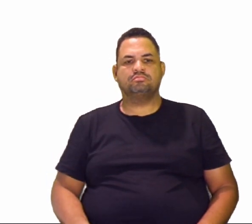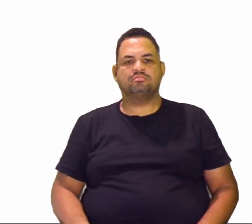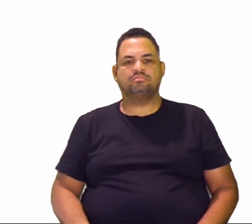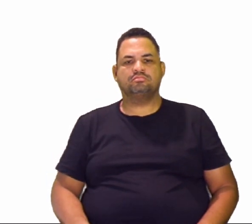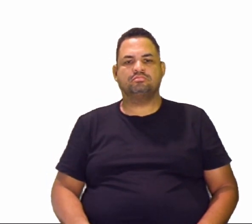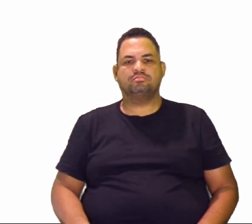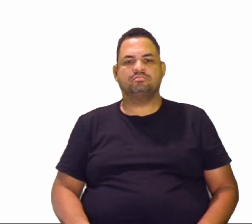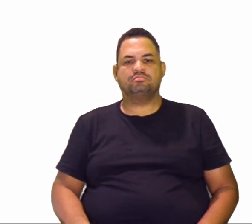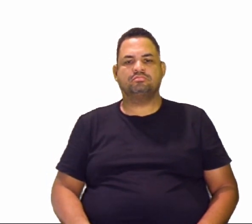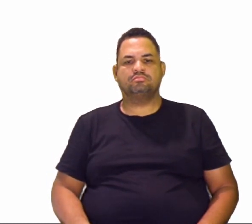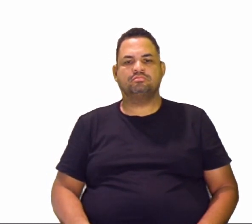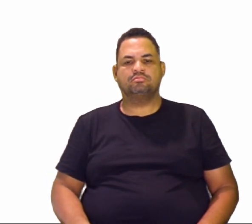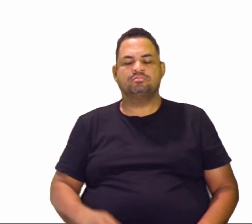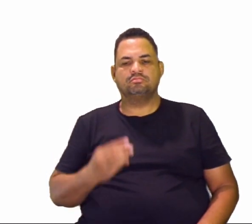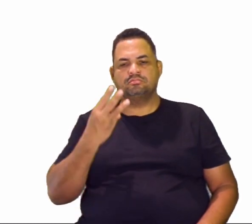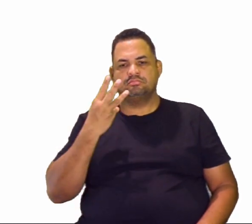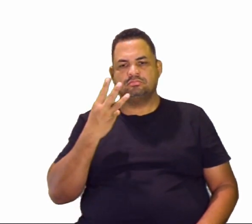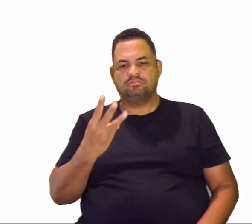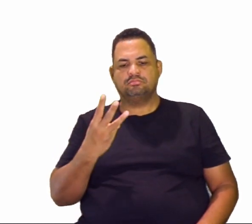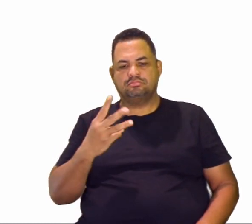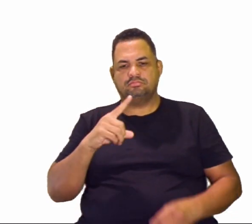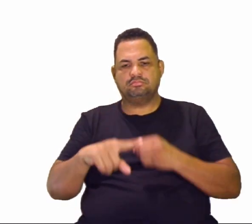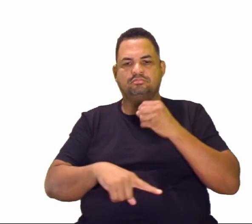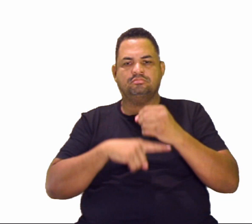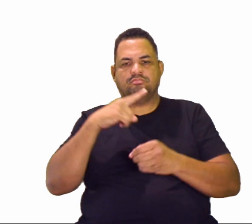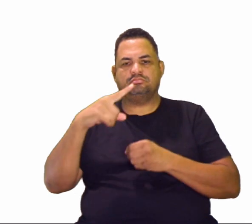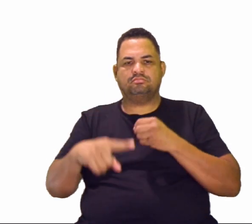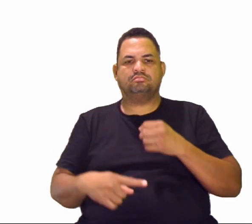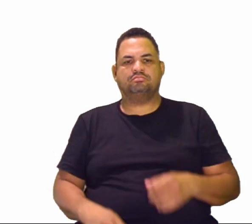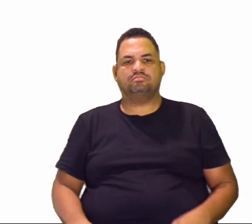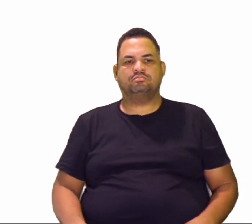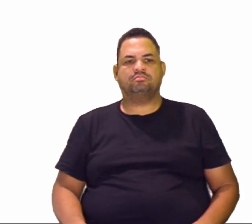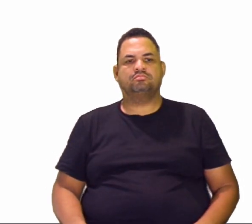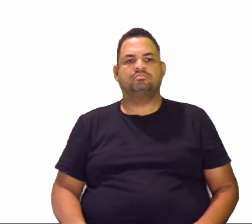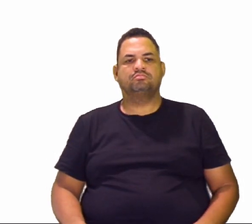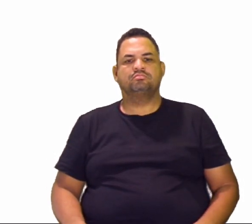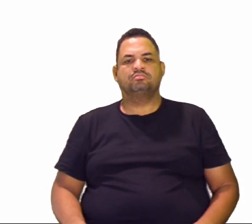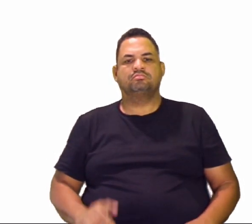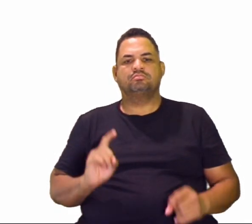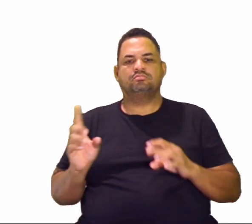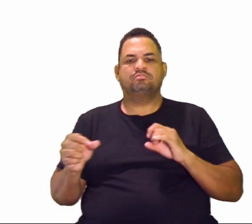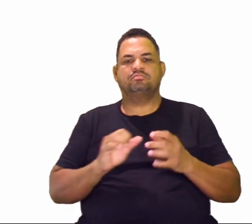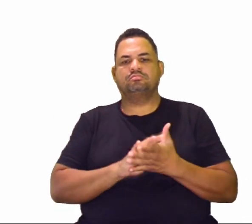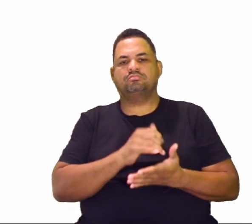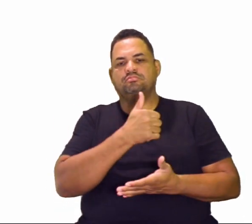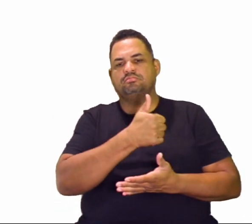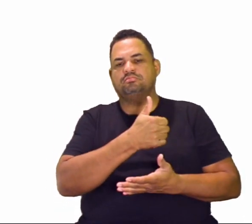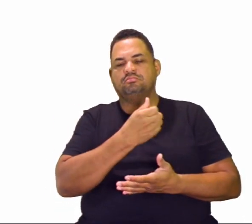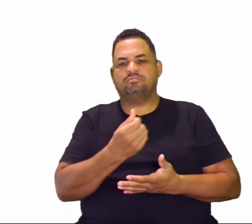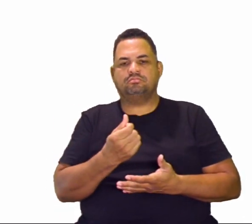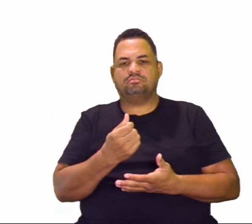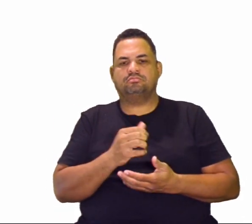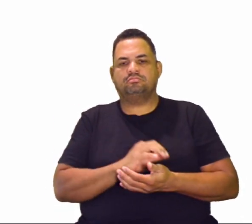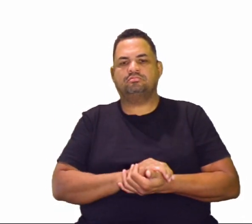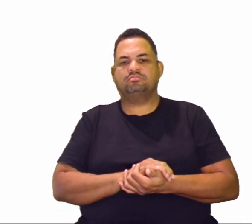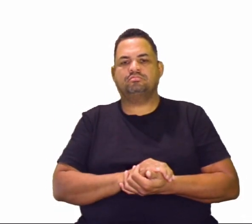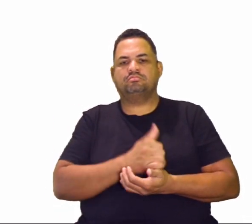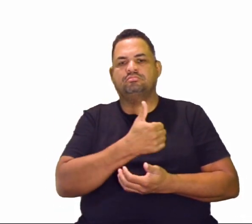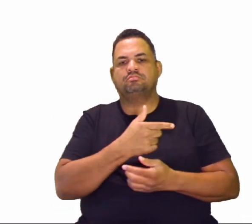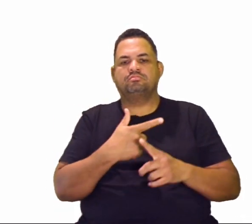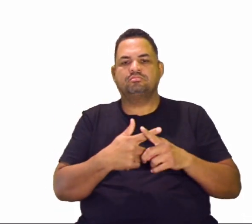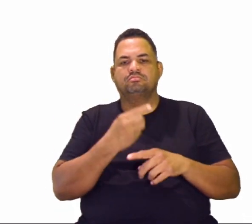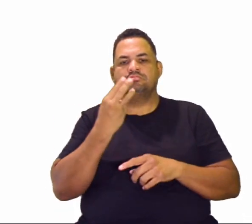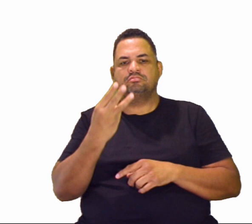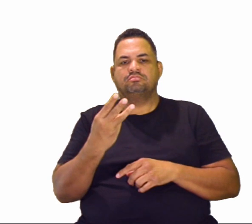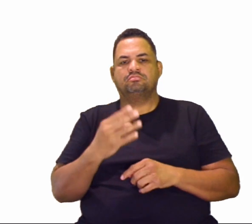oxigênio tem 3 átomos de oxigênio. Então, cada oxigênio é 16, 16